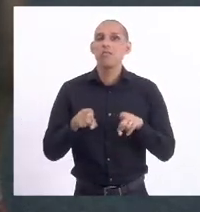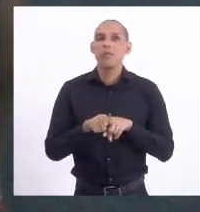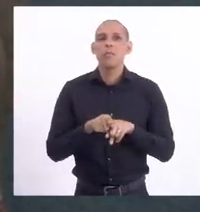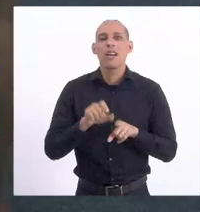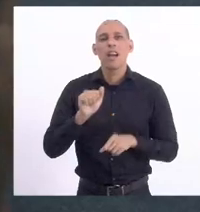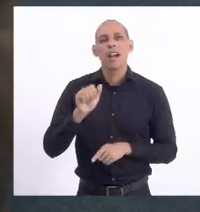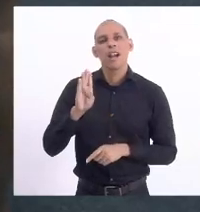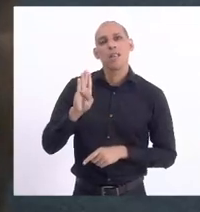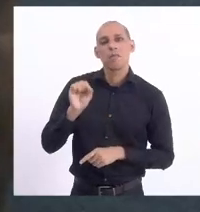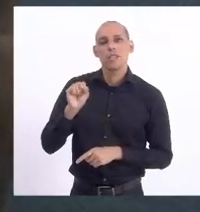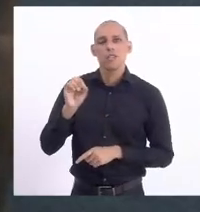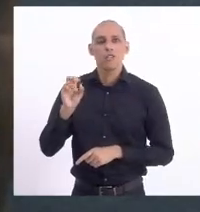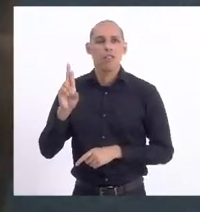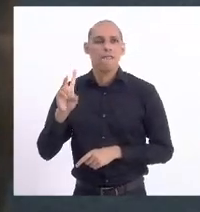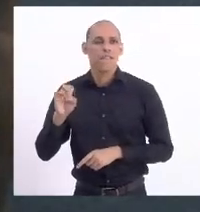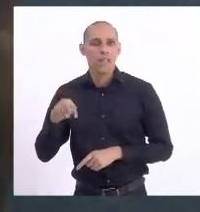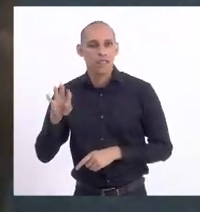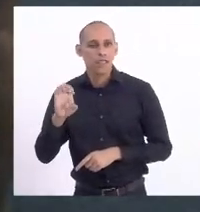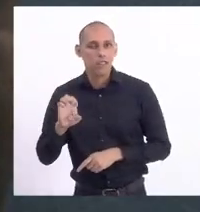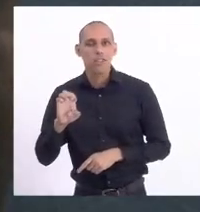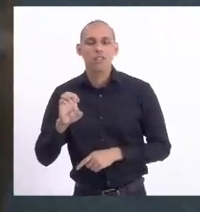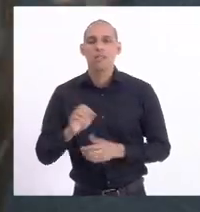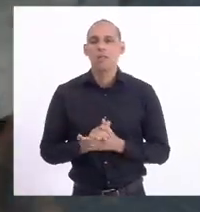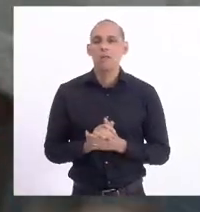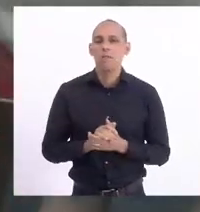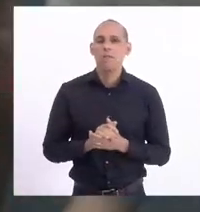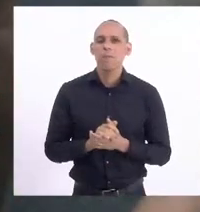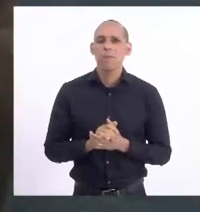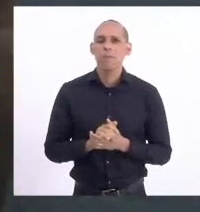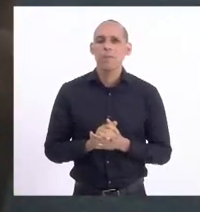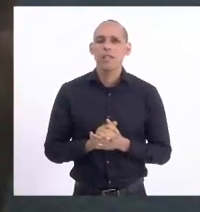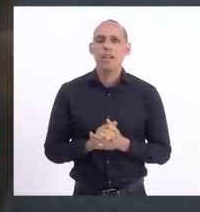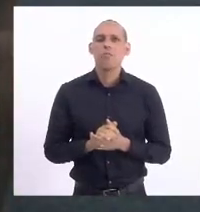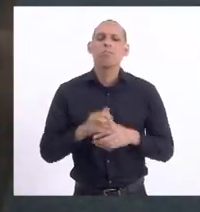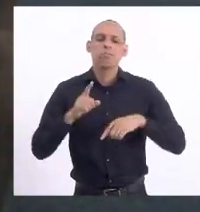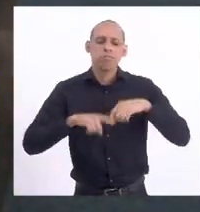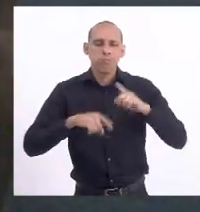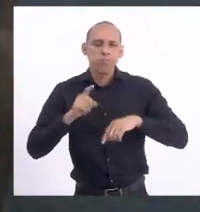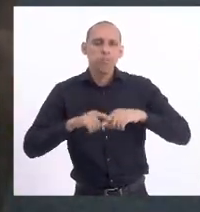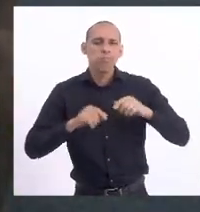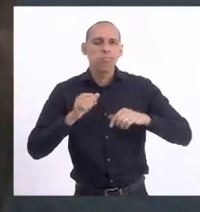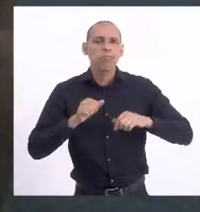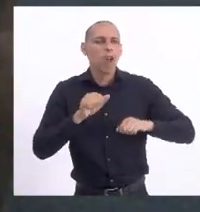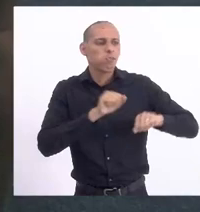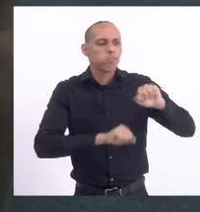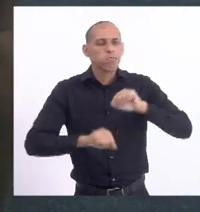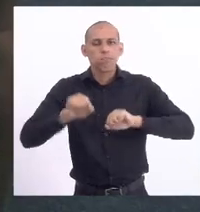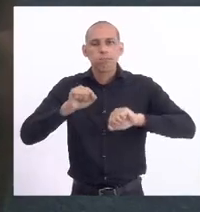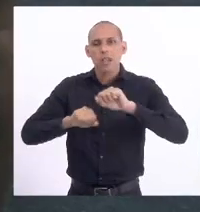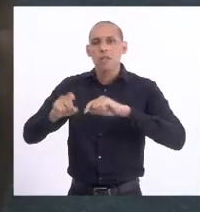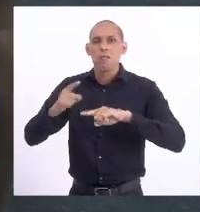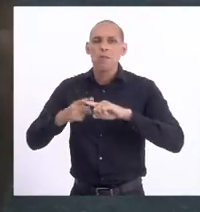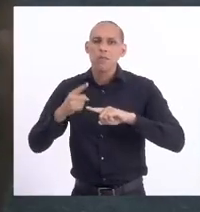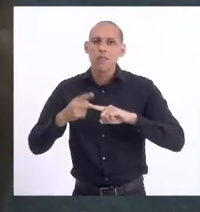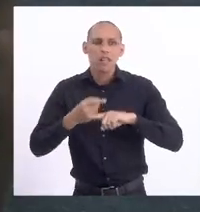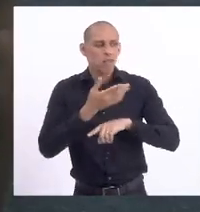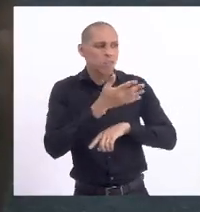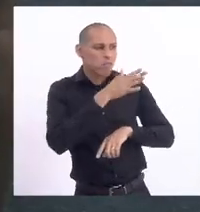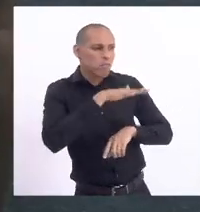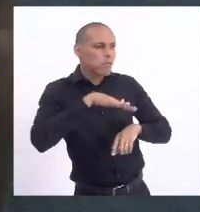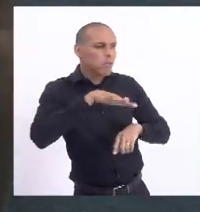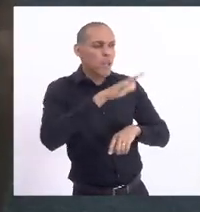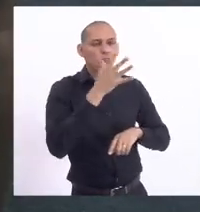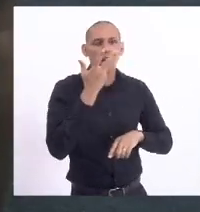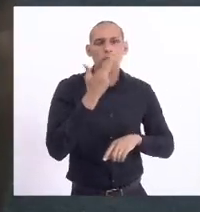Absorvente feminino, material de limpeza, porque lá as crianças